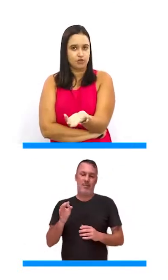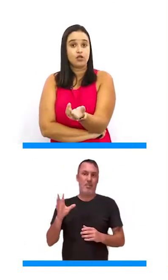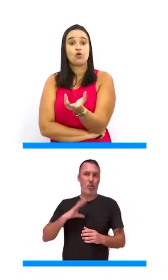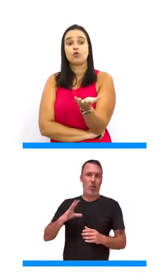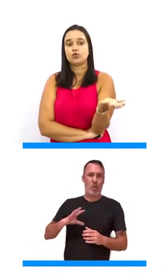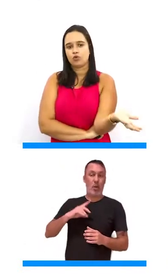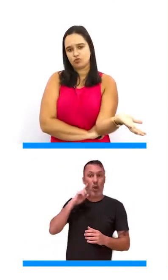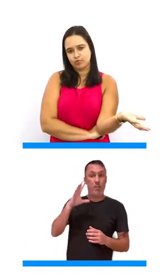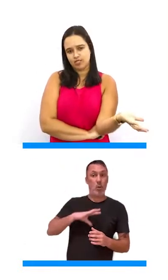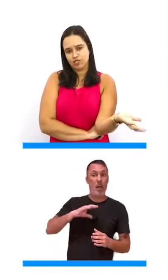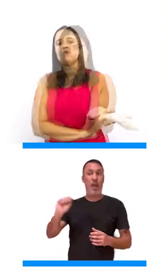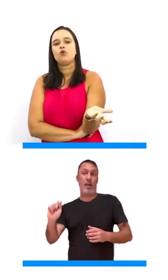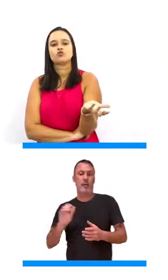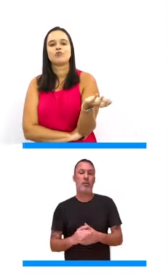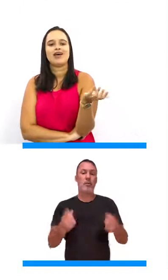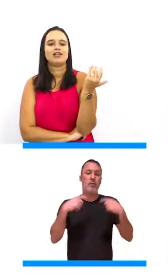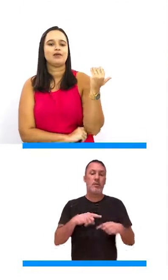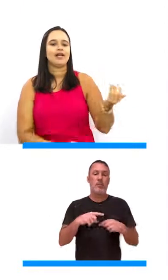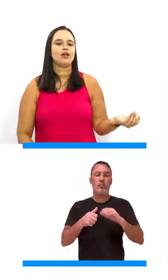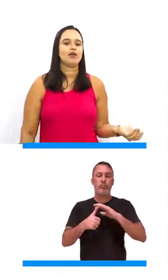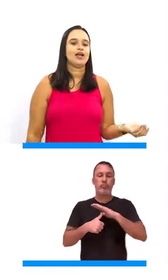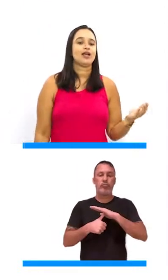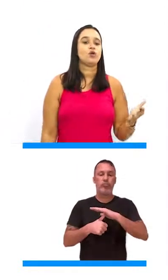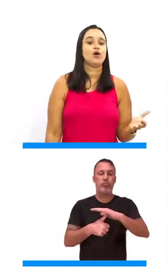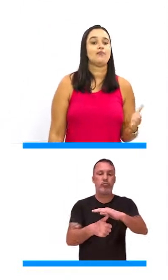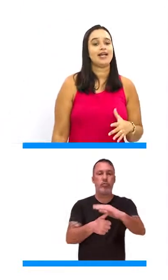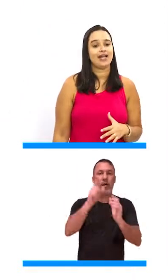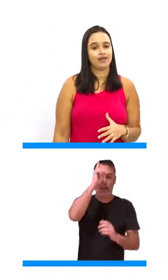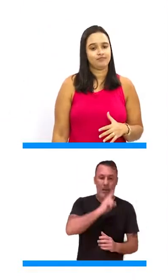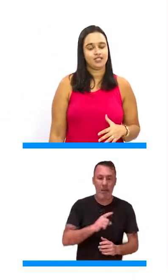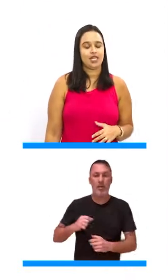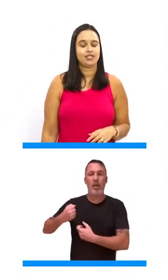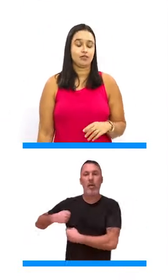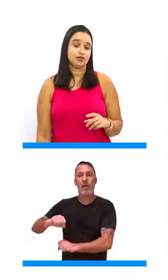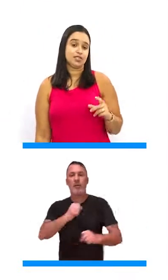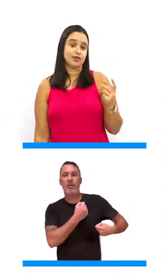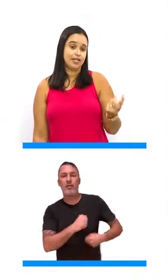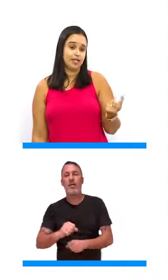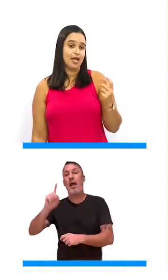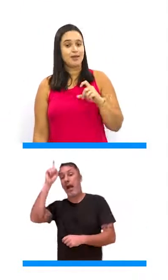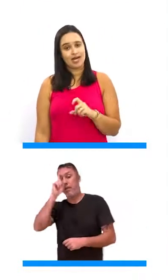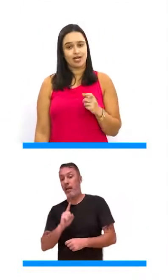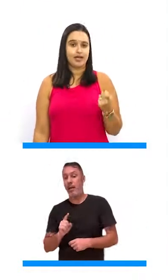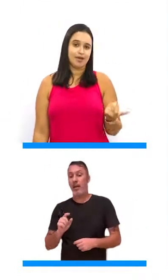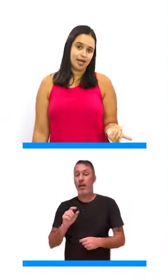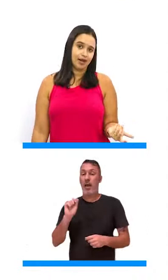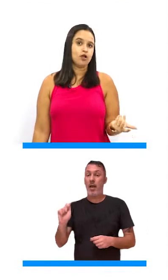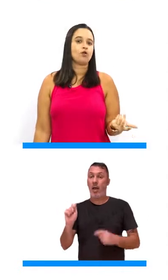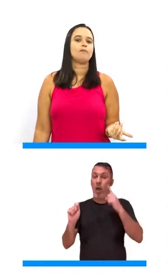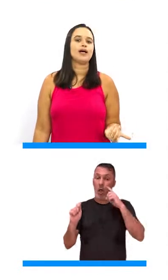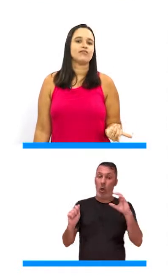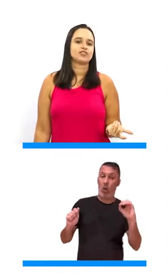adjetivo? Concordou com o substantivo. O submarino amarelo, a canoa amarela. Então, eu tenho aí amarelo e